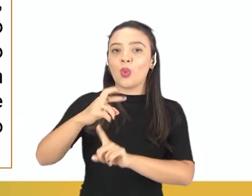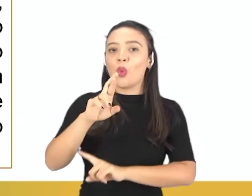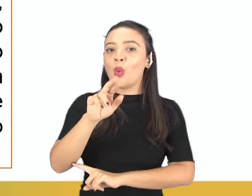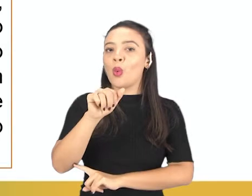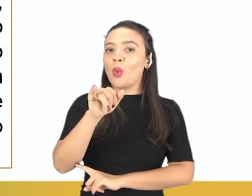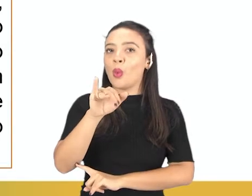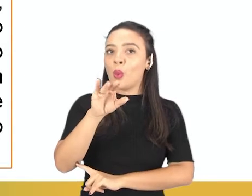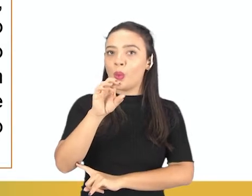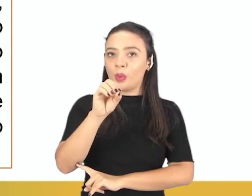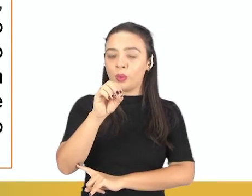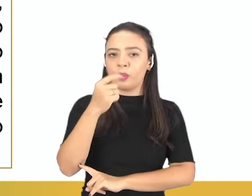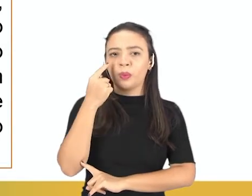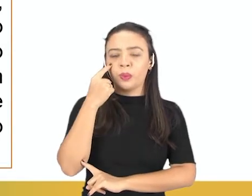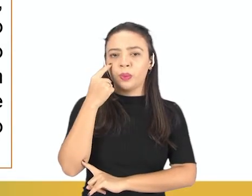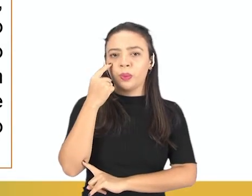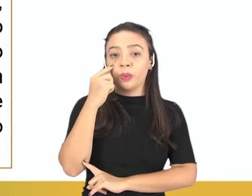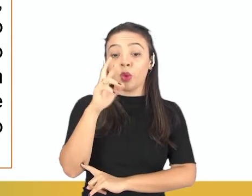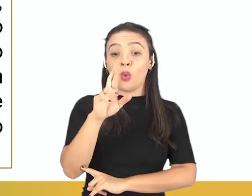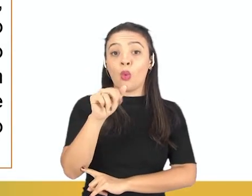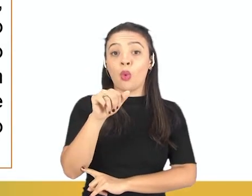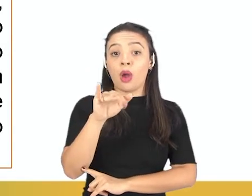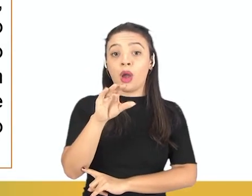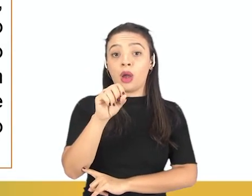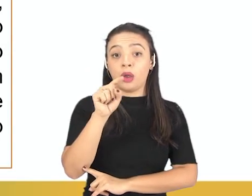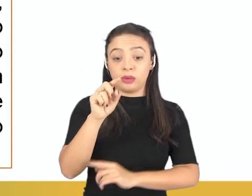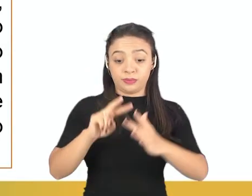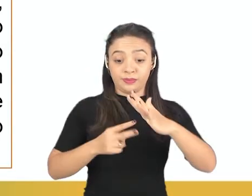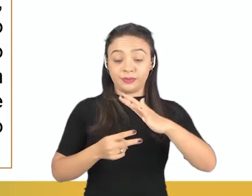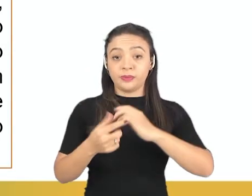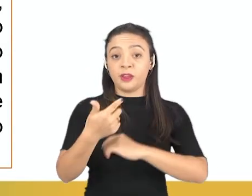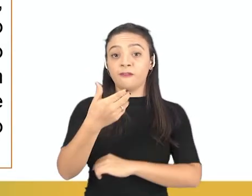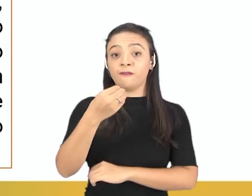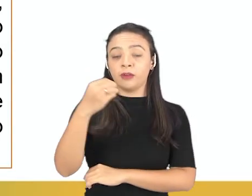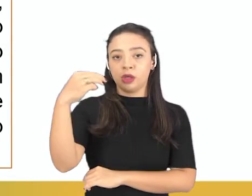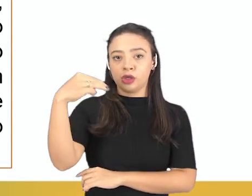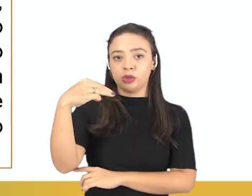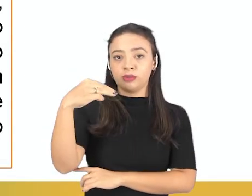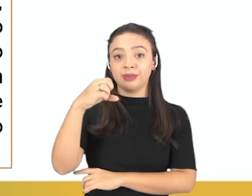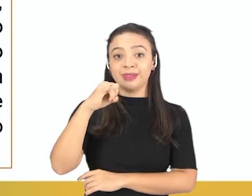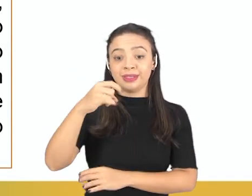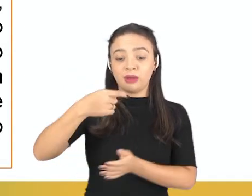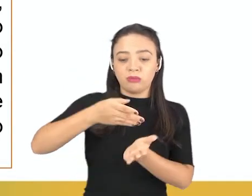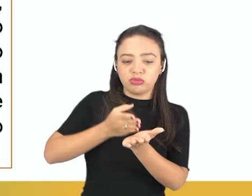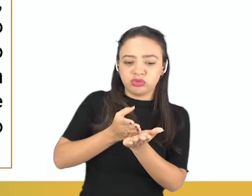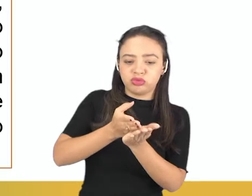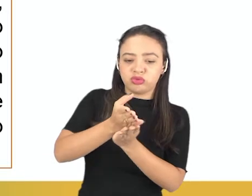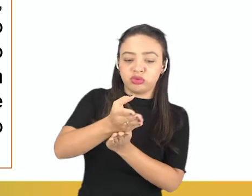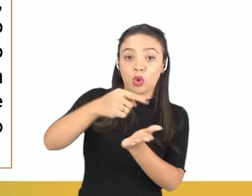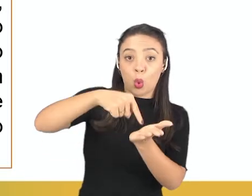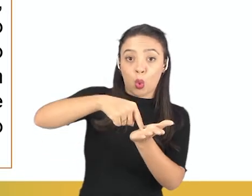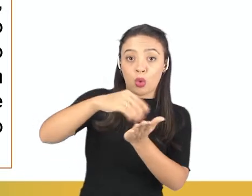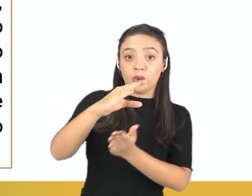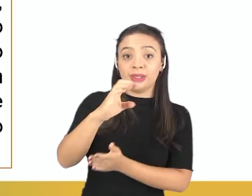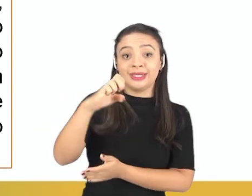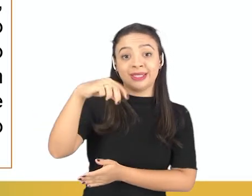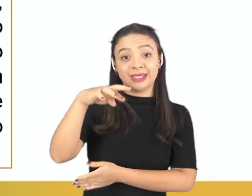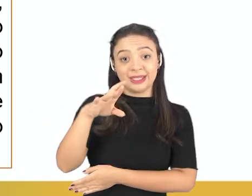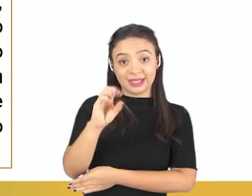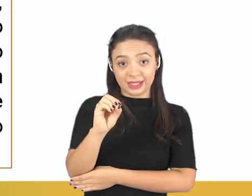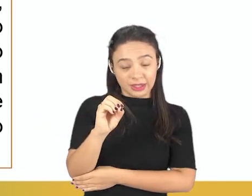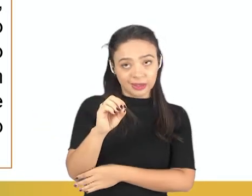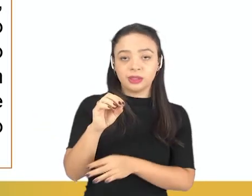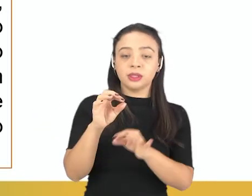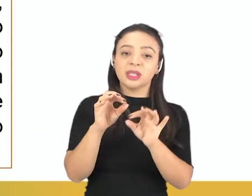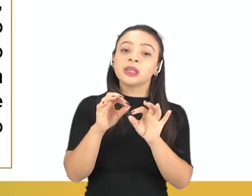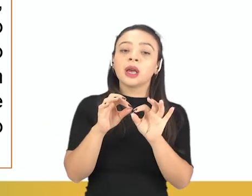reparte o do que o raio dessa praça é 20 metros então se eu passar pelo centro no caminho reto né o